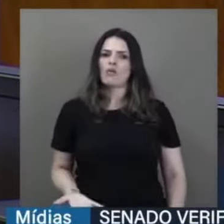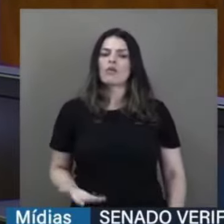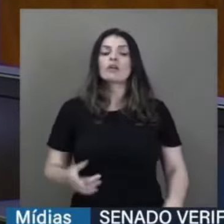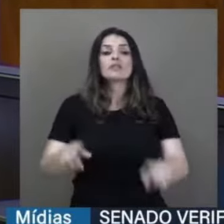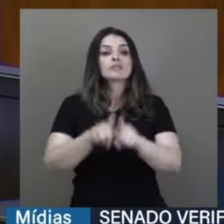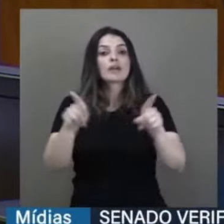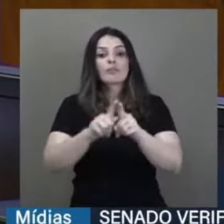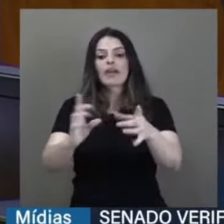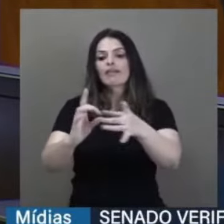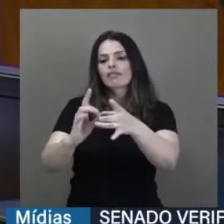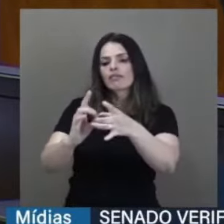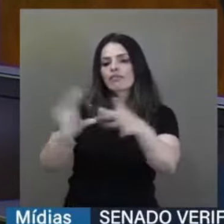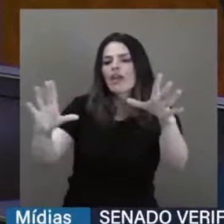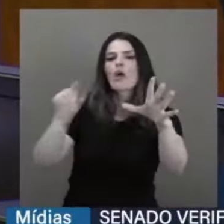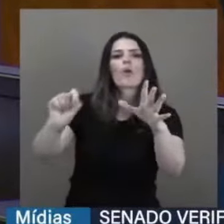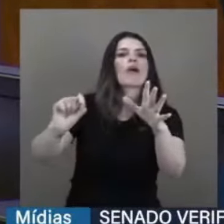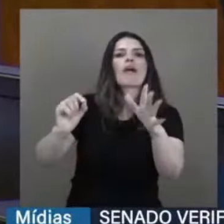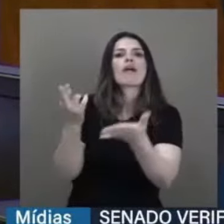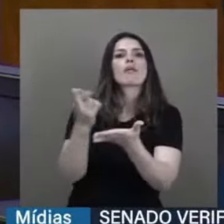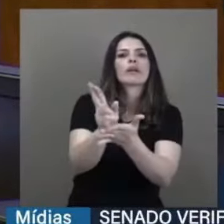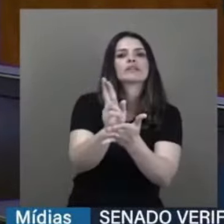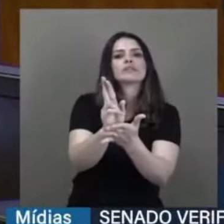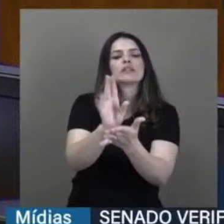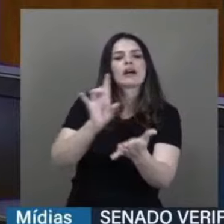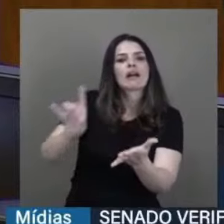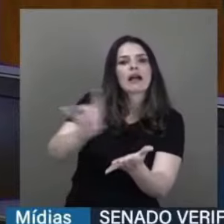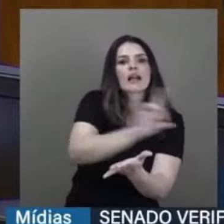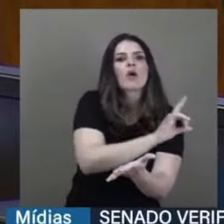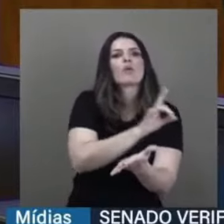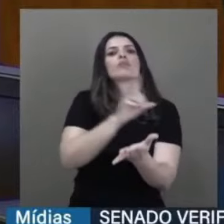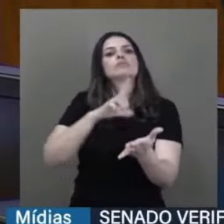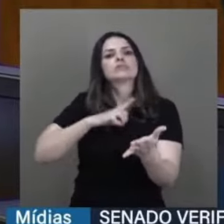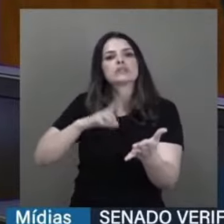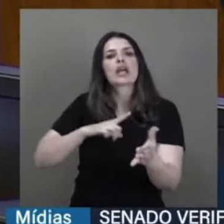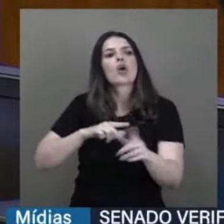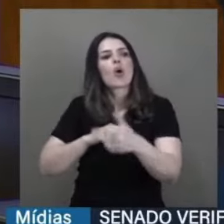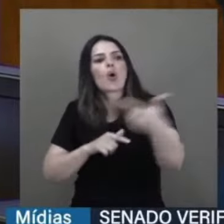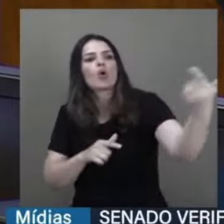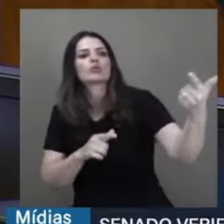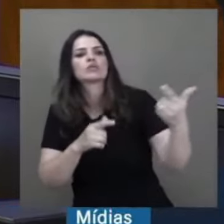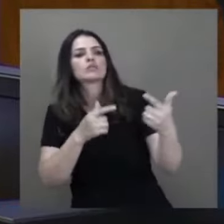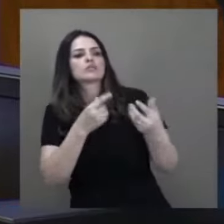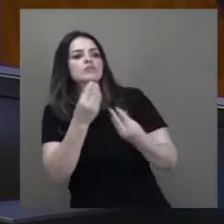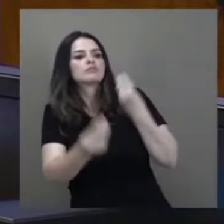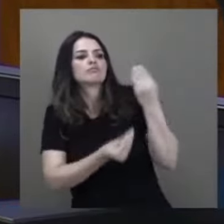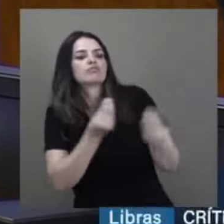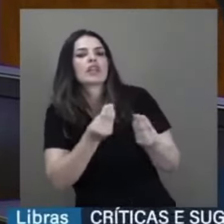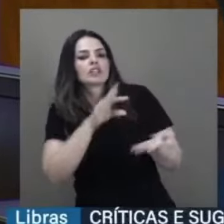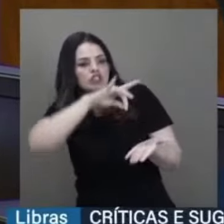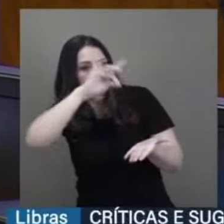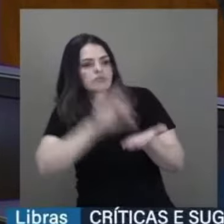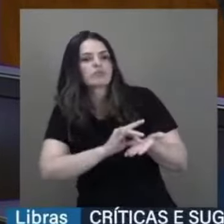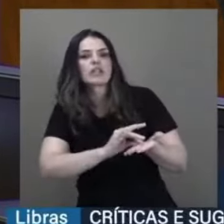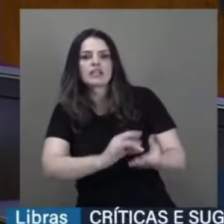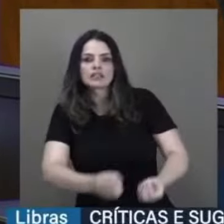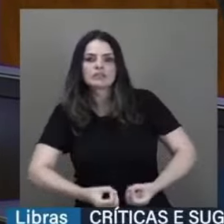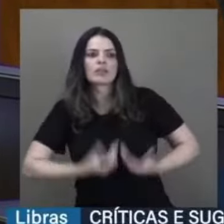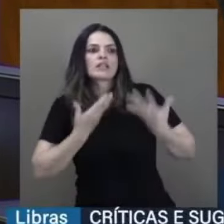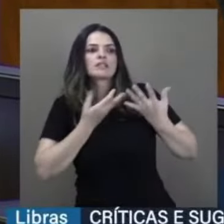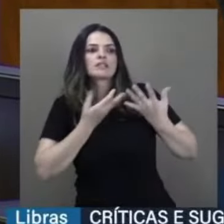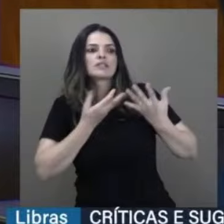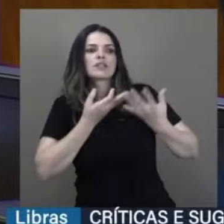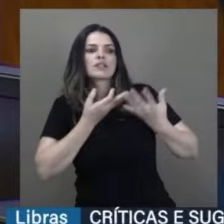em que a democracia representativa se depara com outras formas de legitimidade e de expressão da opinião